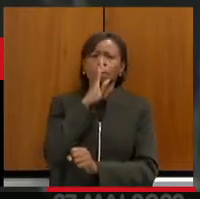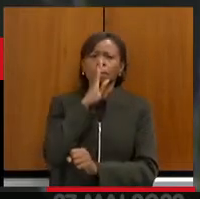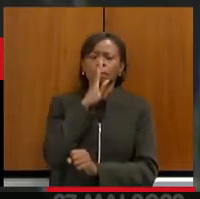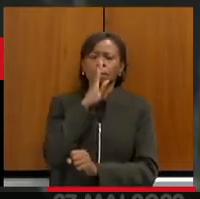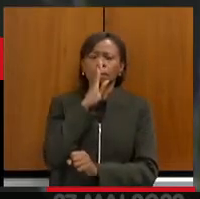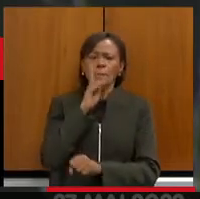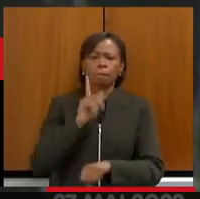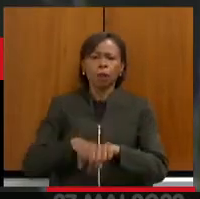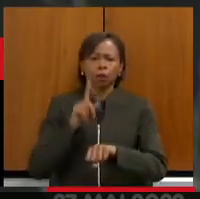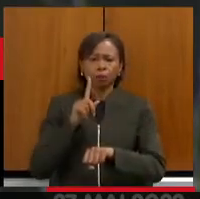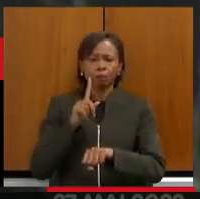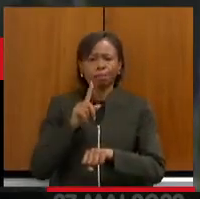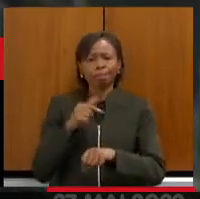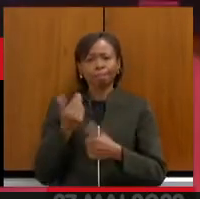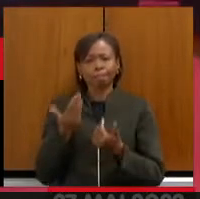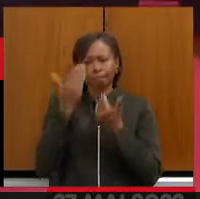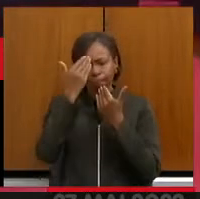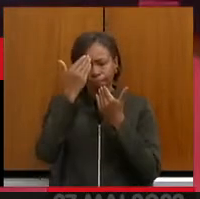obrigado